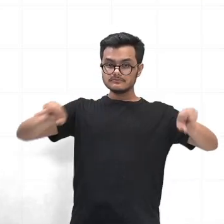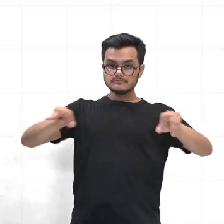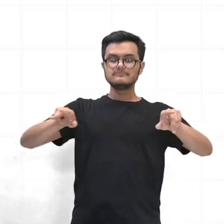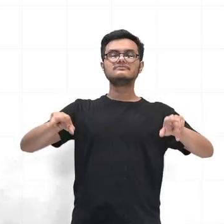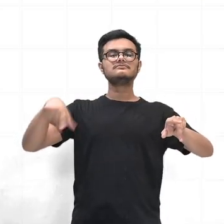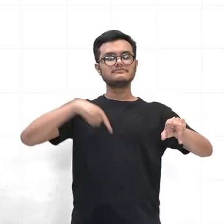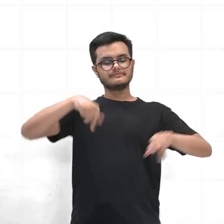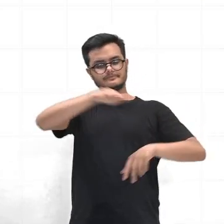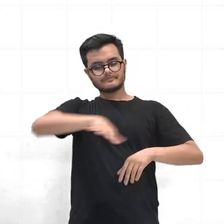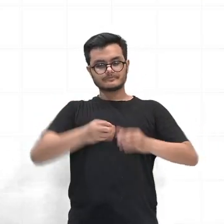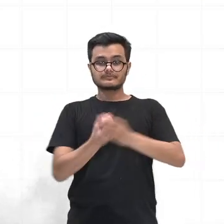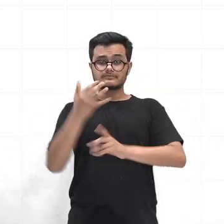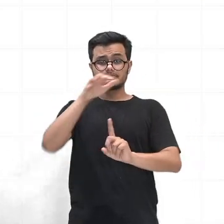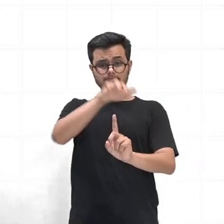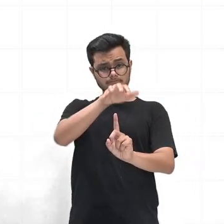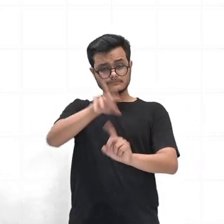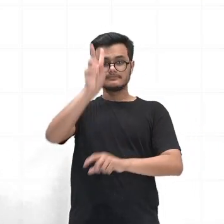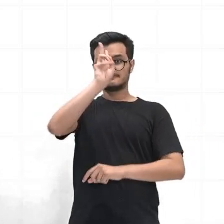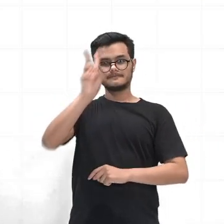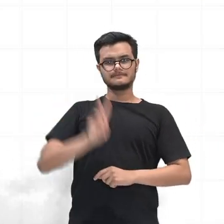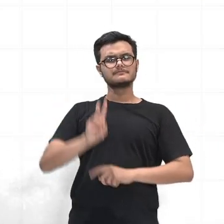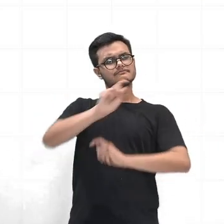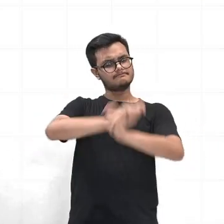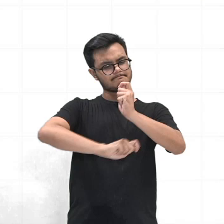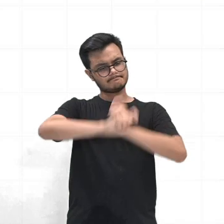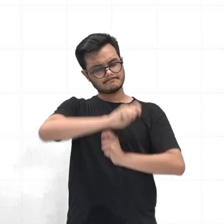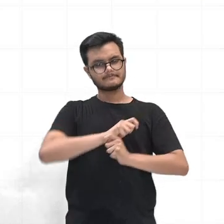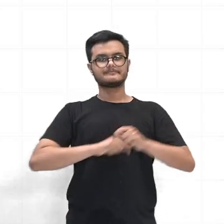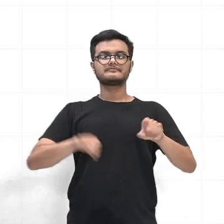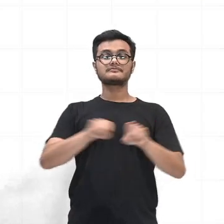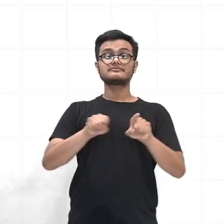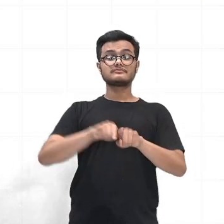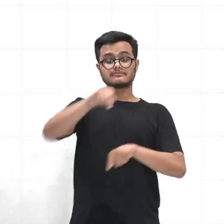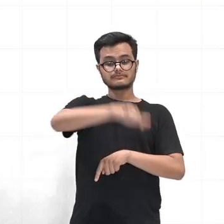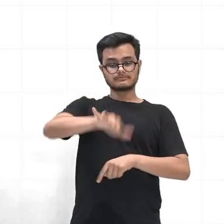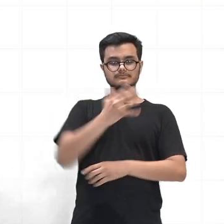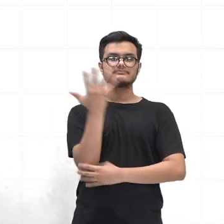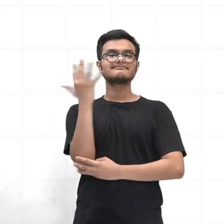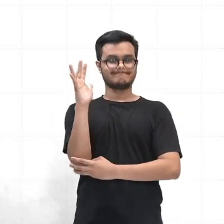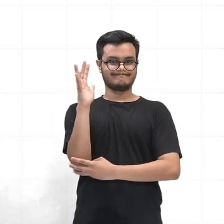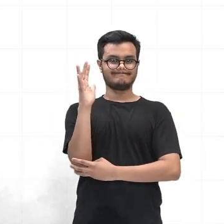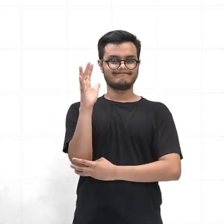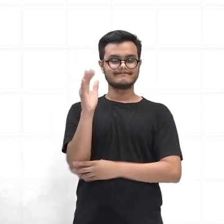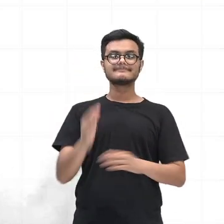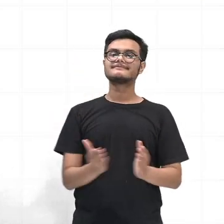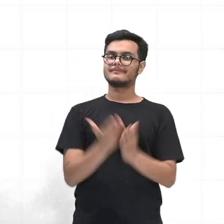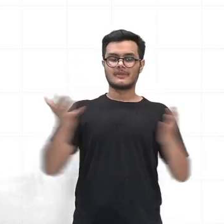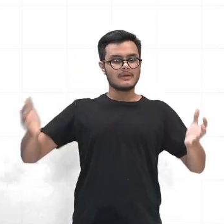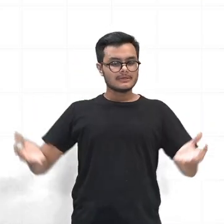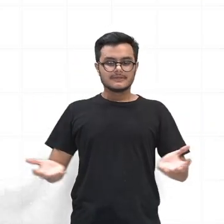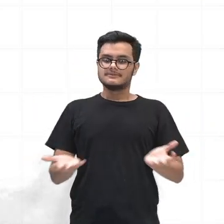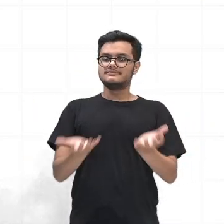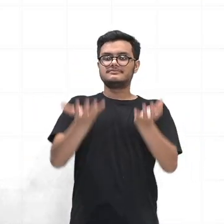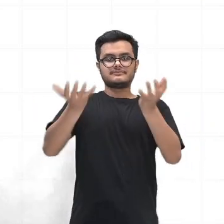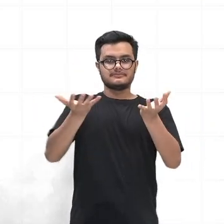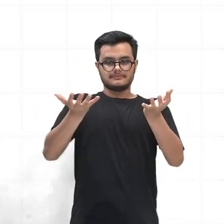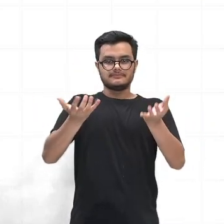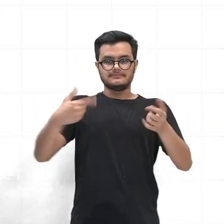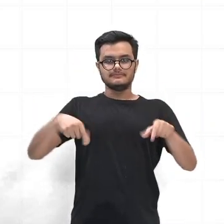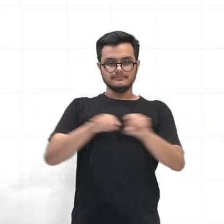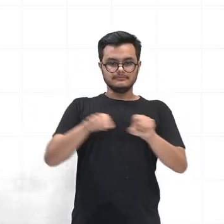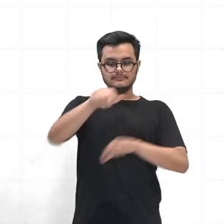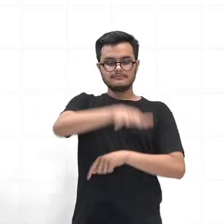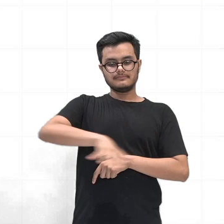históricos, sociais, econômicos e ambientais. A riqueza e a diversidade